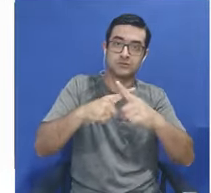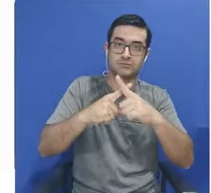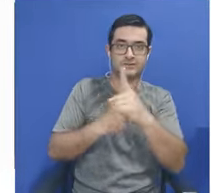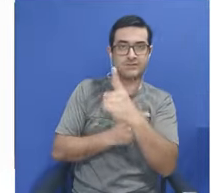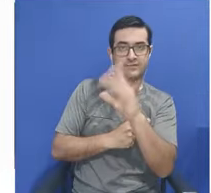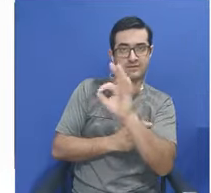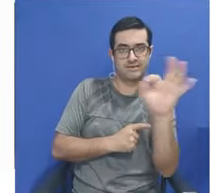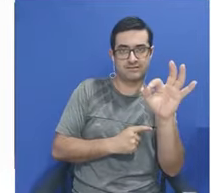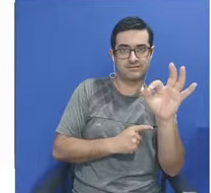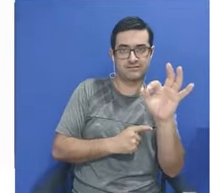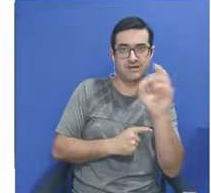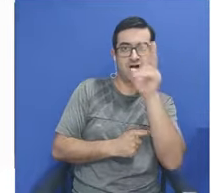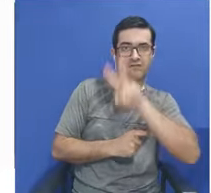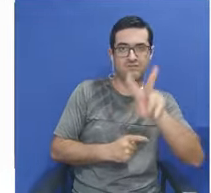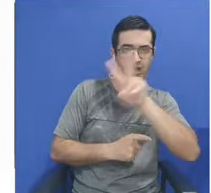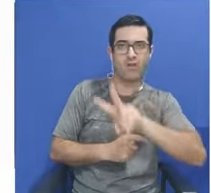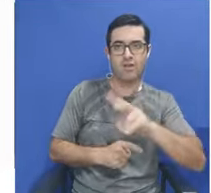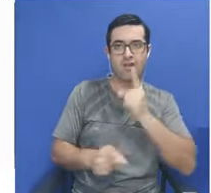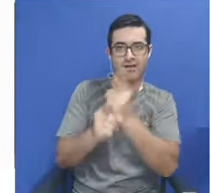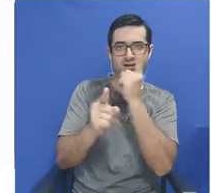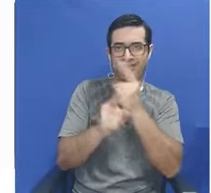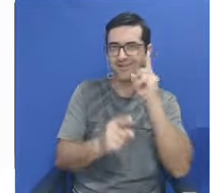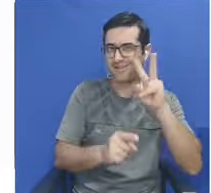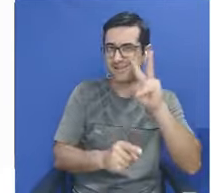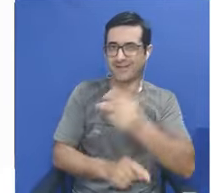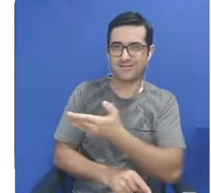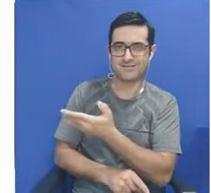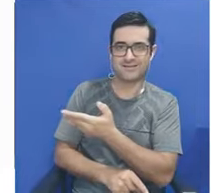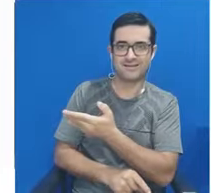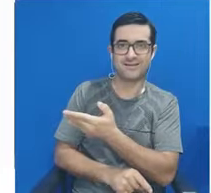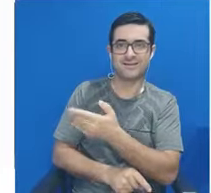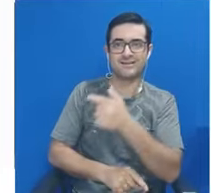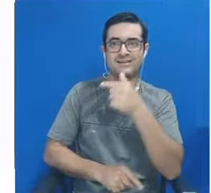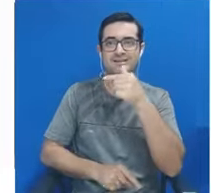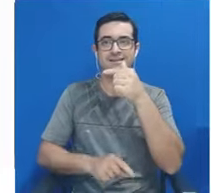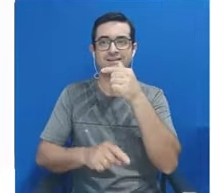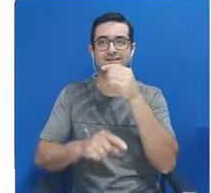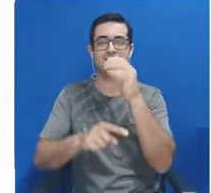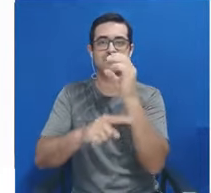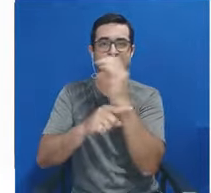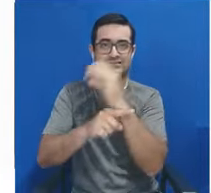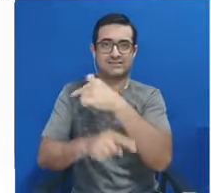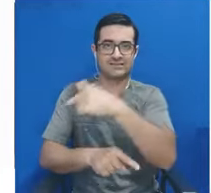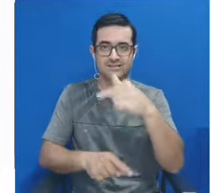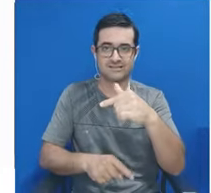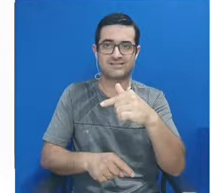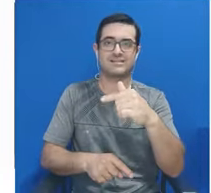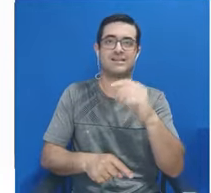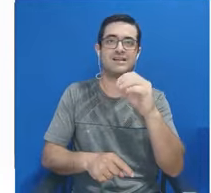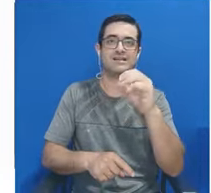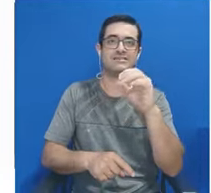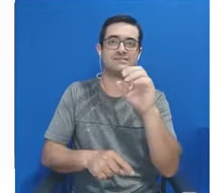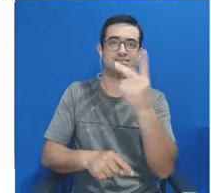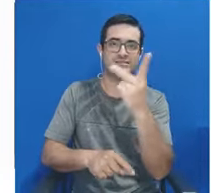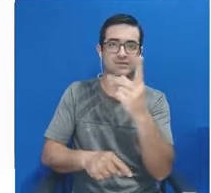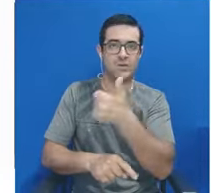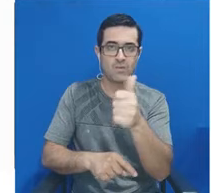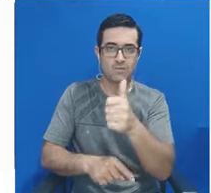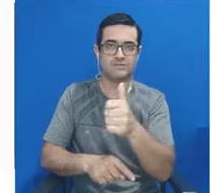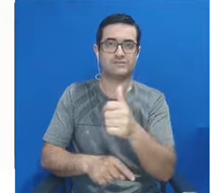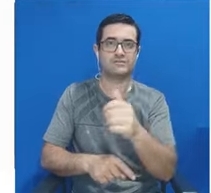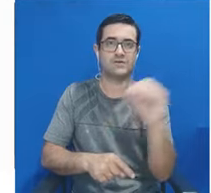carbono, 11,8% de hidrogênio, 10,4% de oxigênio. E aí, agora, porque antes eu tinha uns